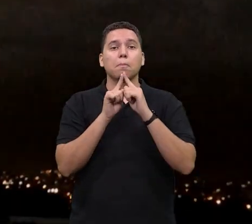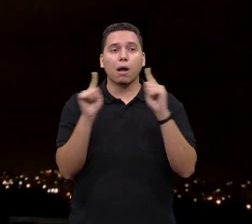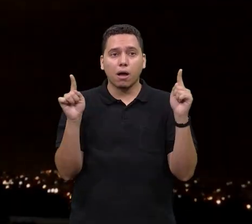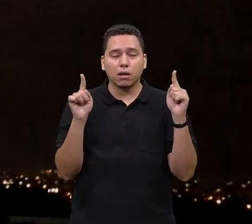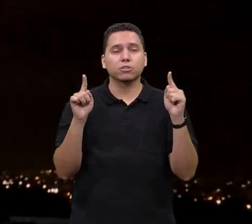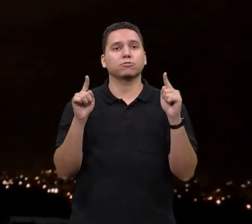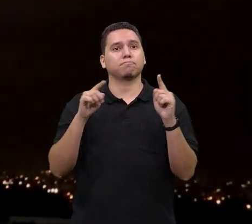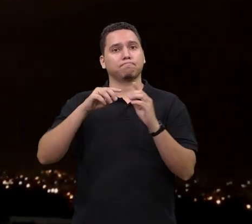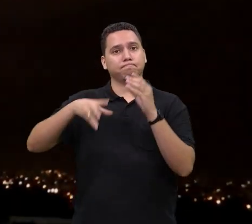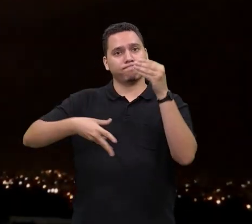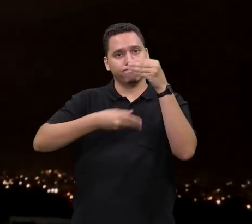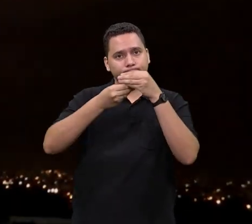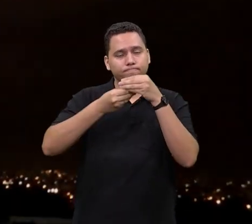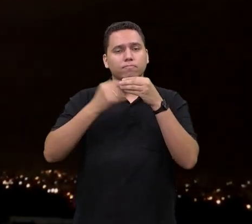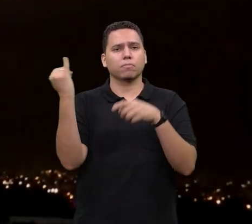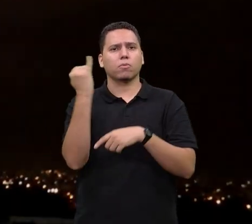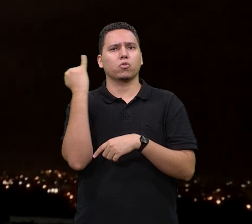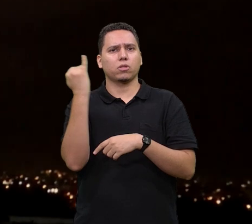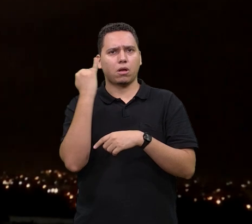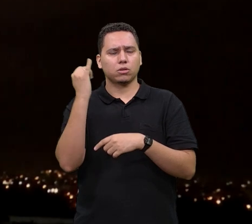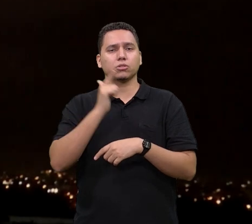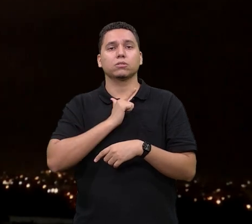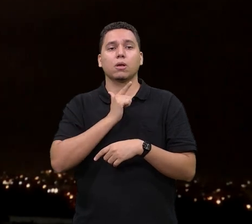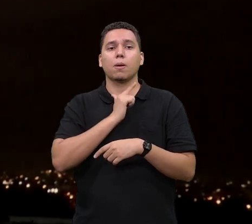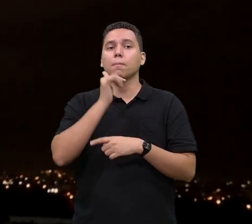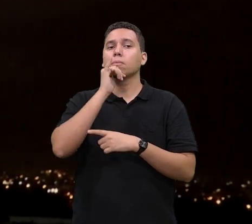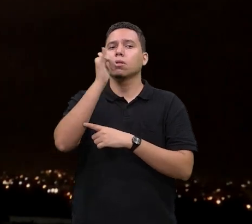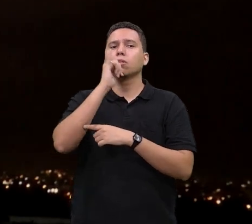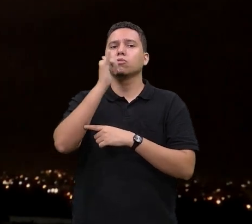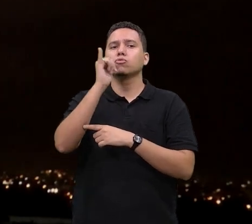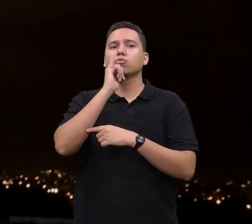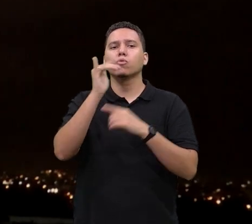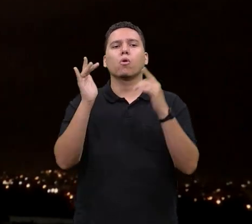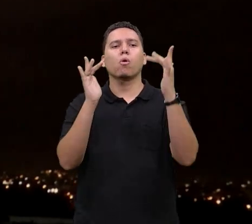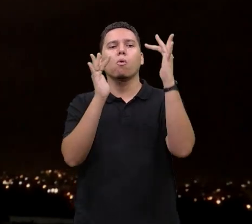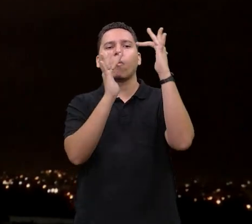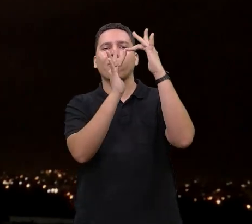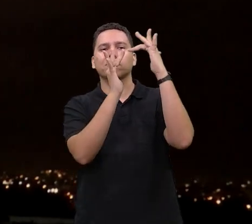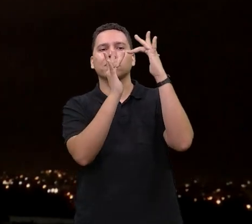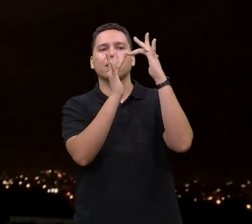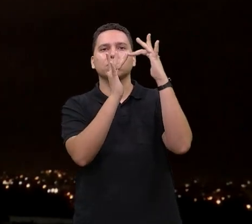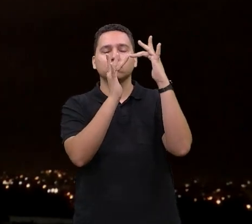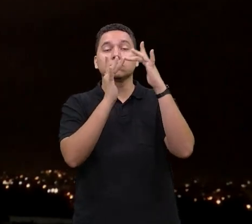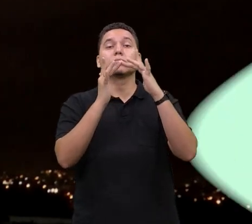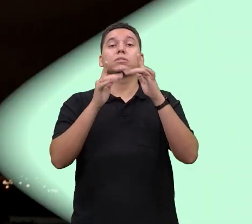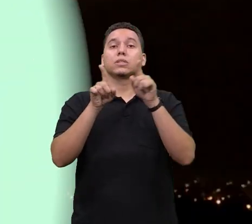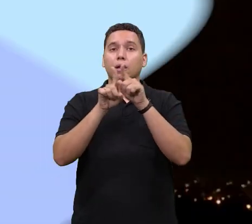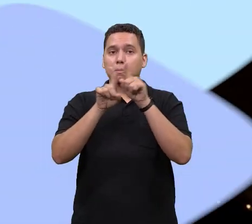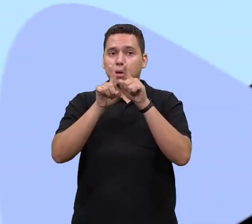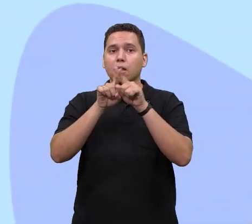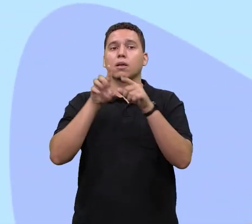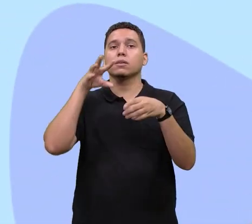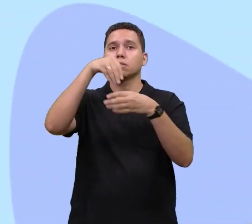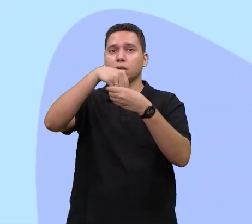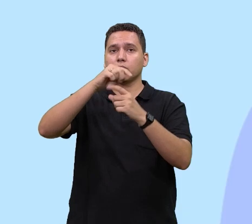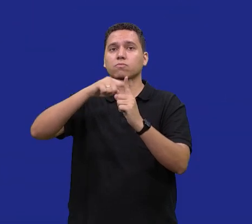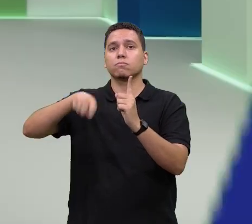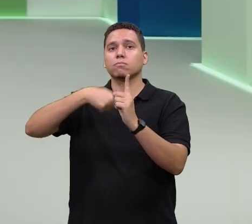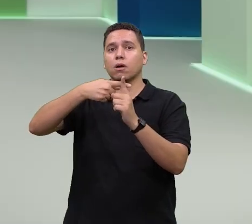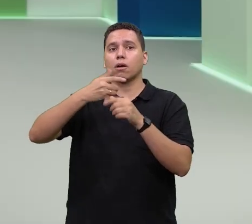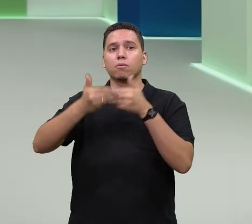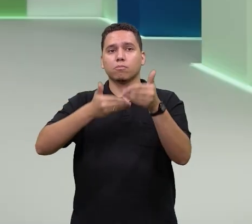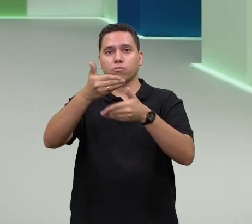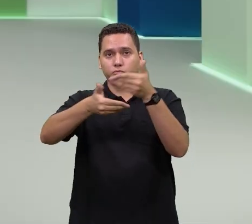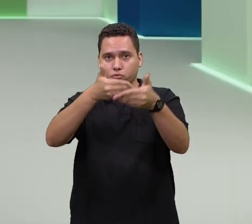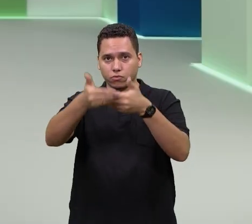tanto a passagem de elétrons que você tem na eletrização por contato um outro processo associado a essa transmissão.